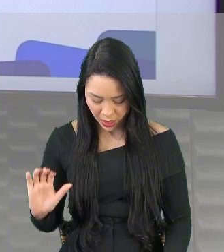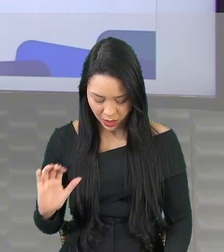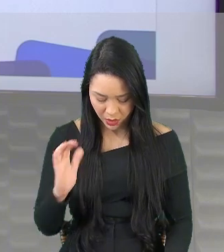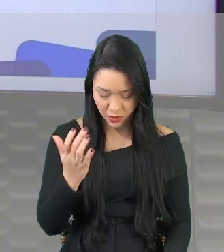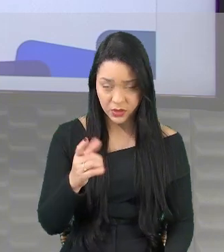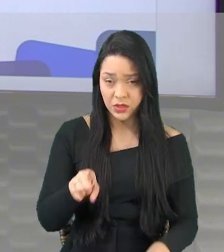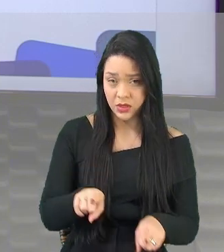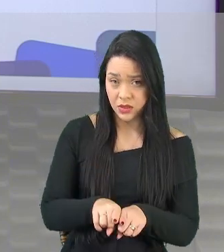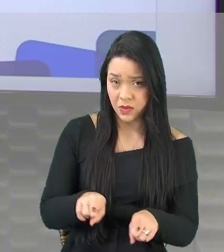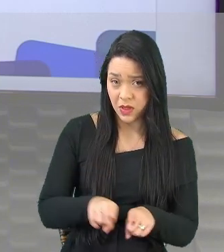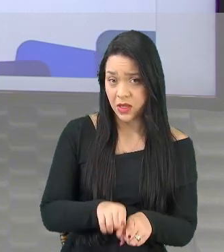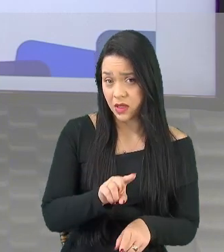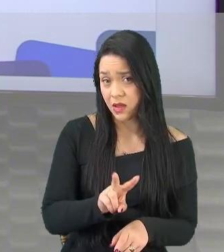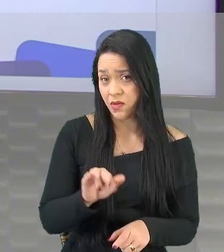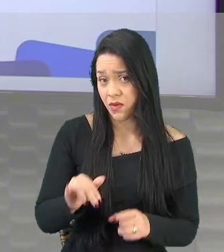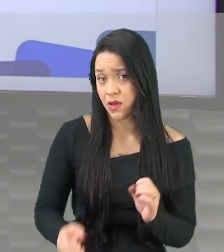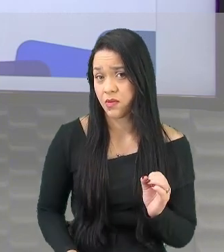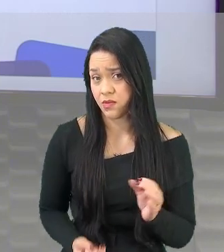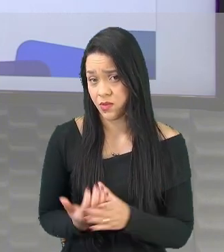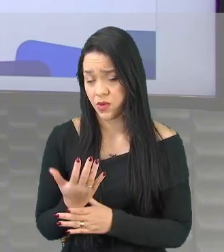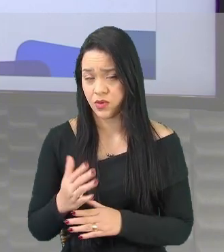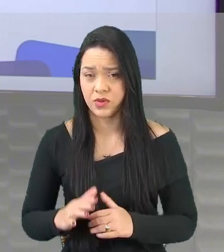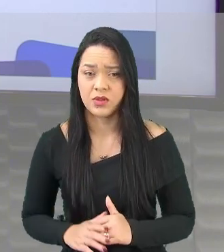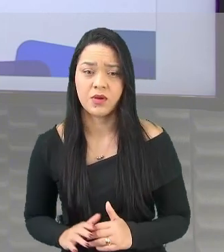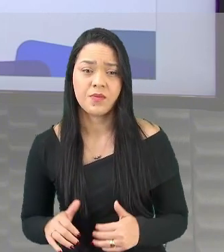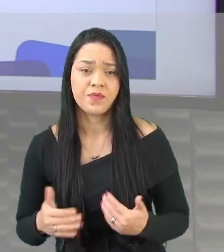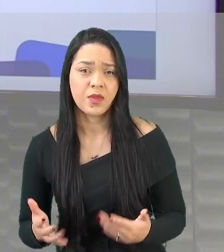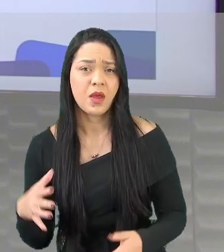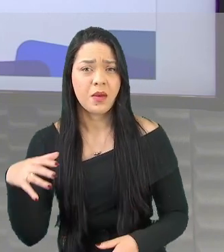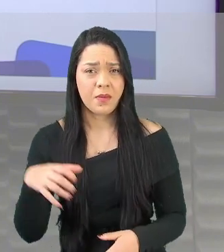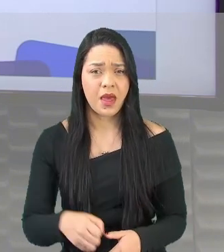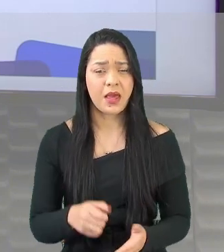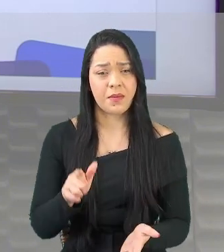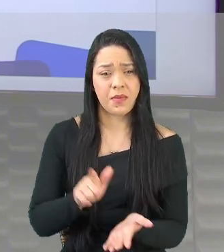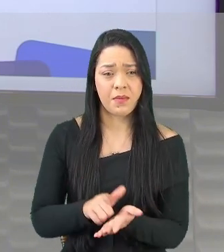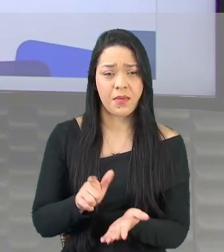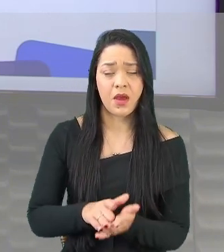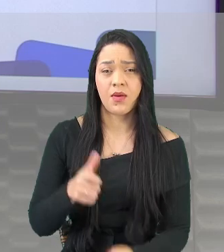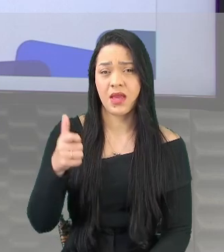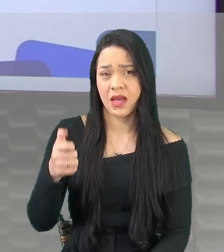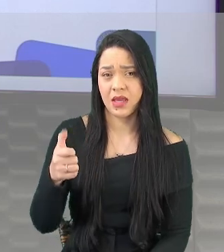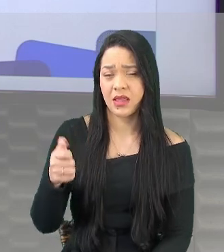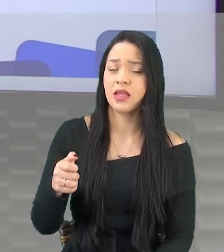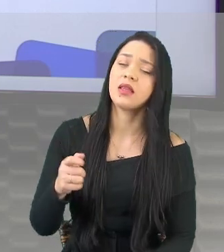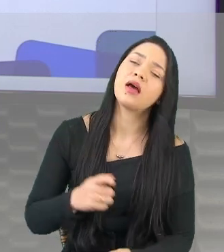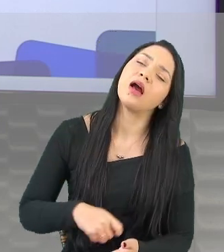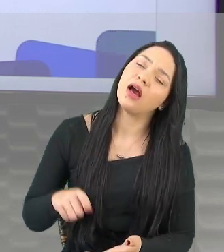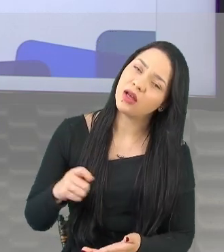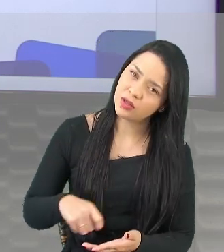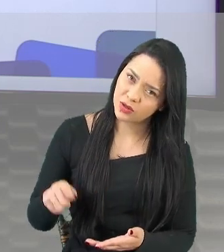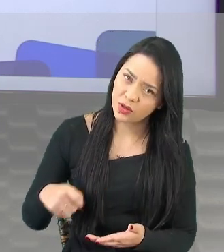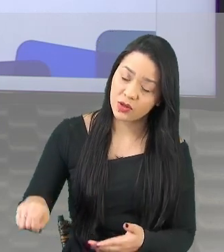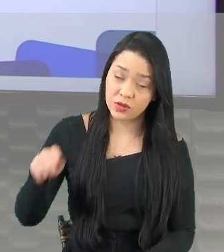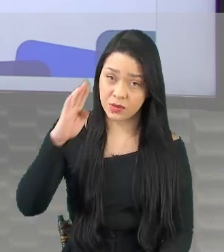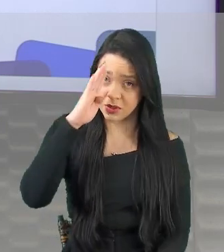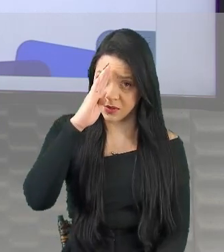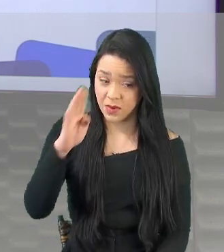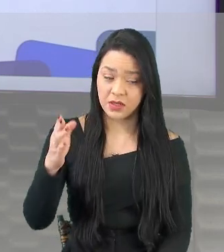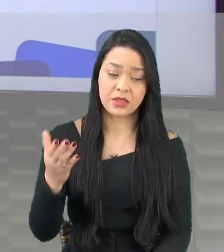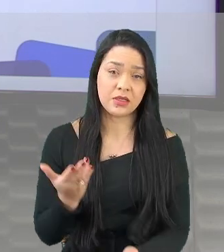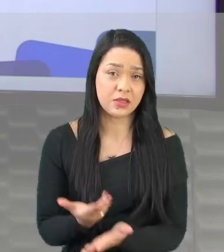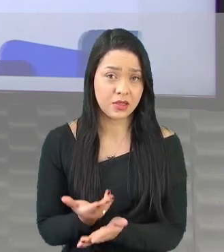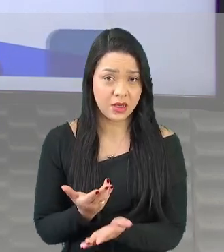papel e caneta, anote aí os principais pontos dessa aula e vamos para o nosso